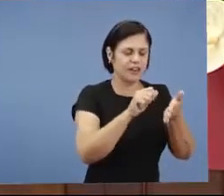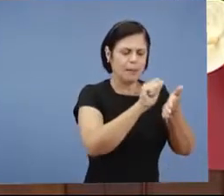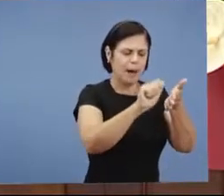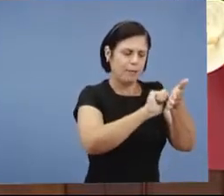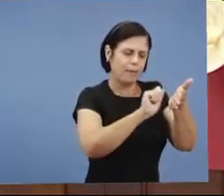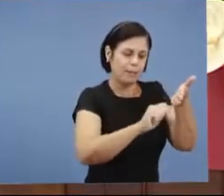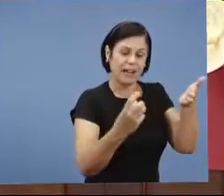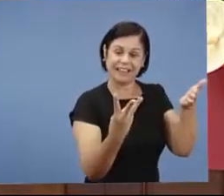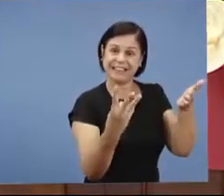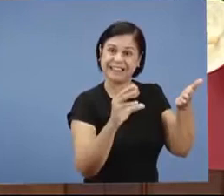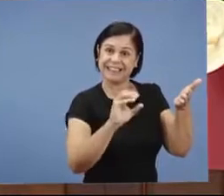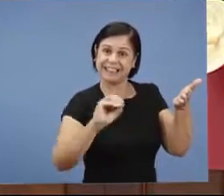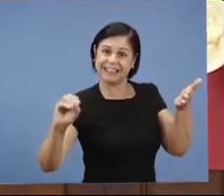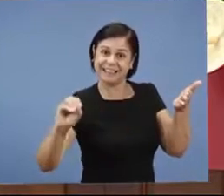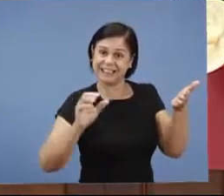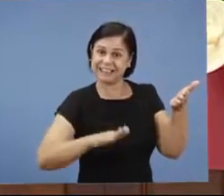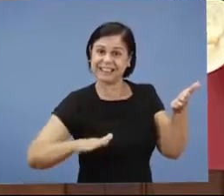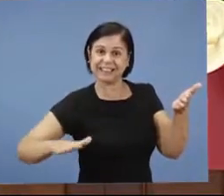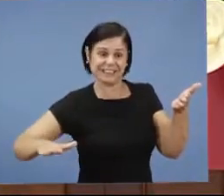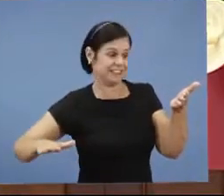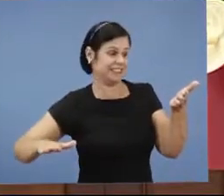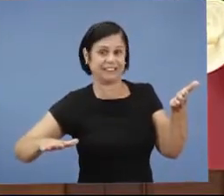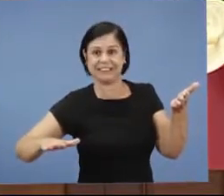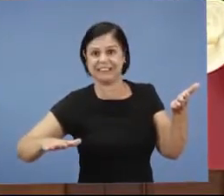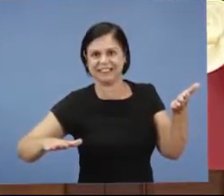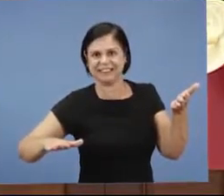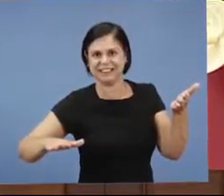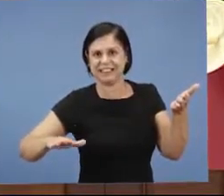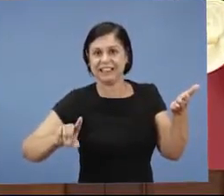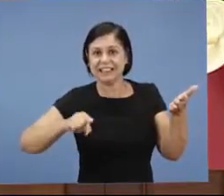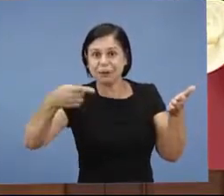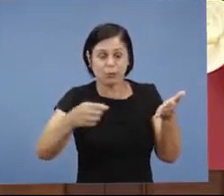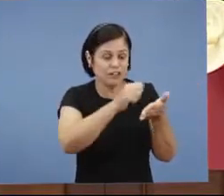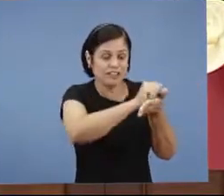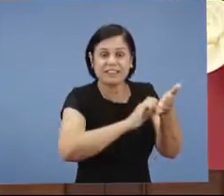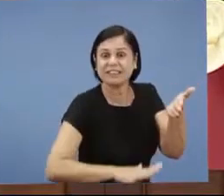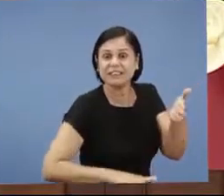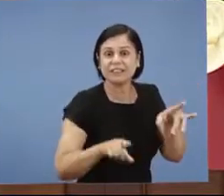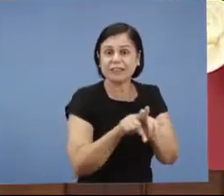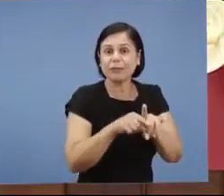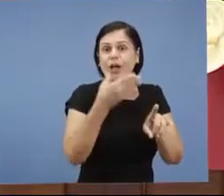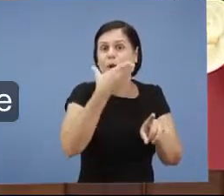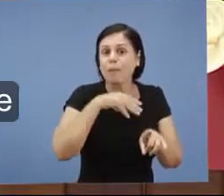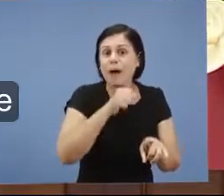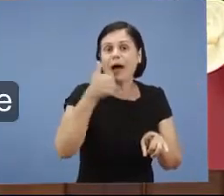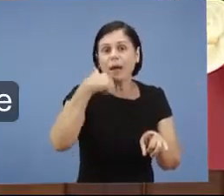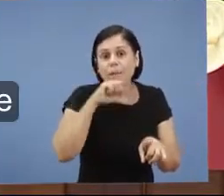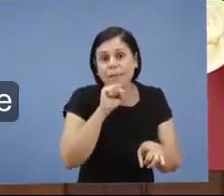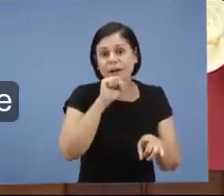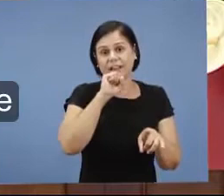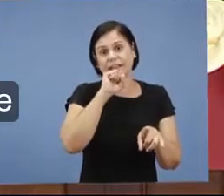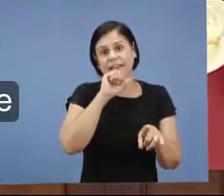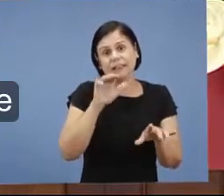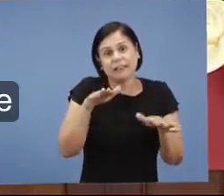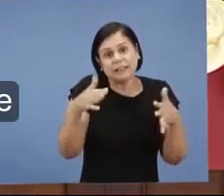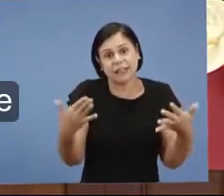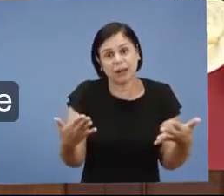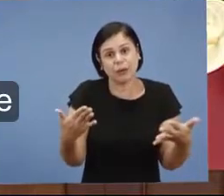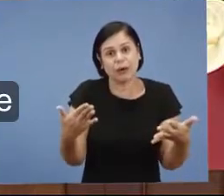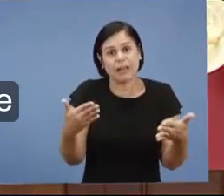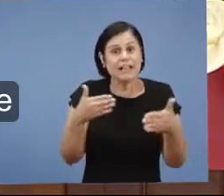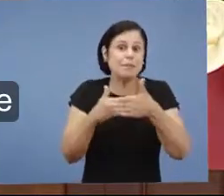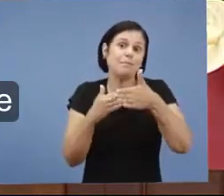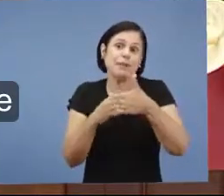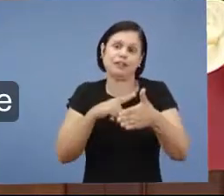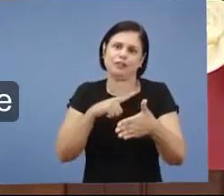daquelas 300 crianças. Então não pode passar daquilo, porque senão nós não temos o controle. Os pais, não há